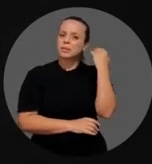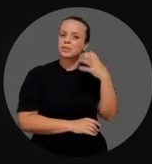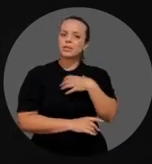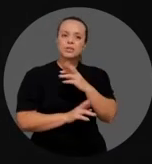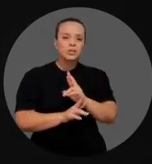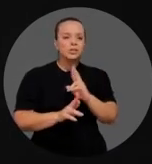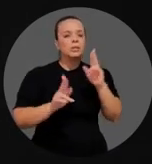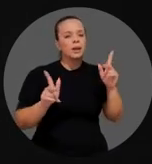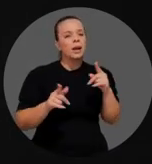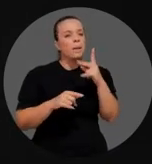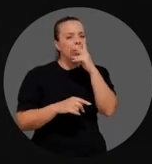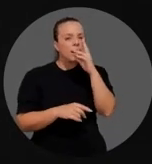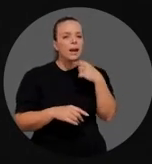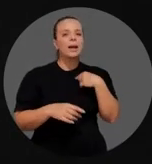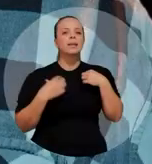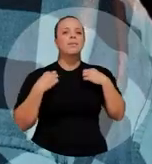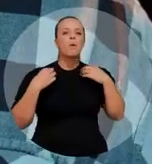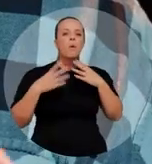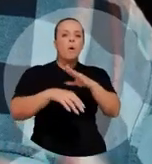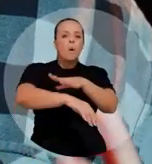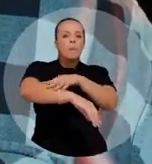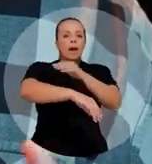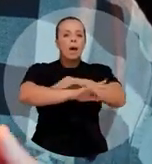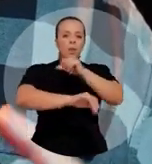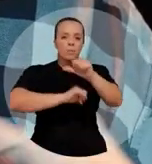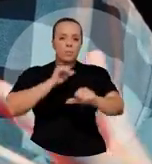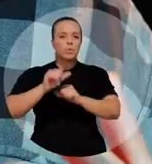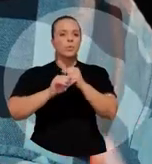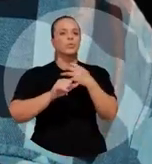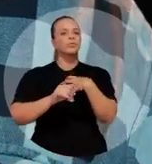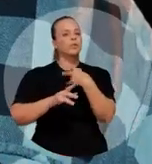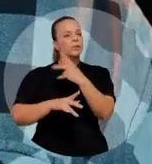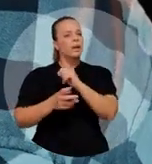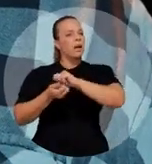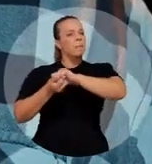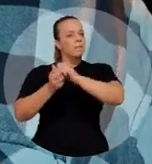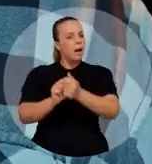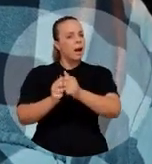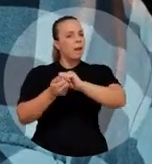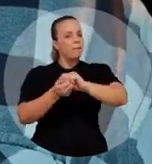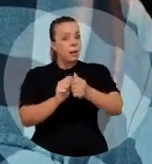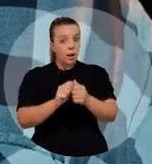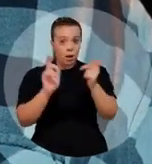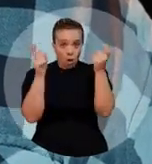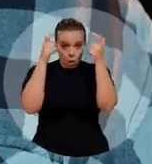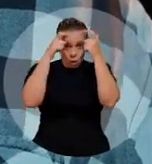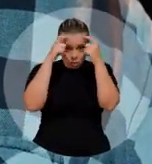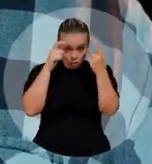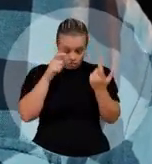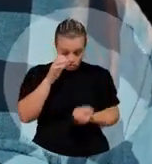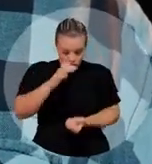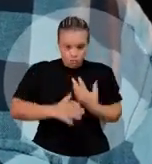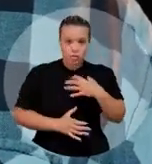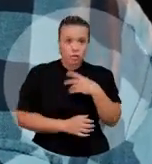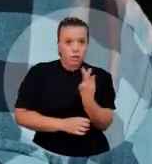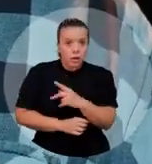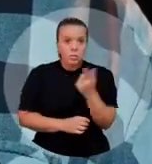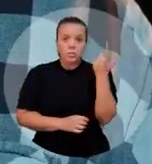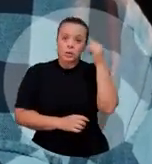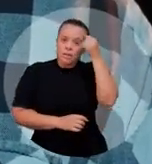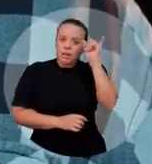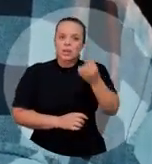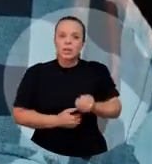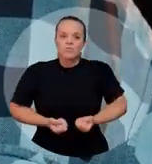não era um urso, e sim um troca-peles, que sempre se reinventava, né? E ele virou um urso para se proteger, não só